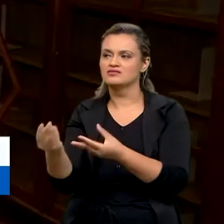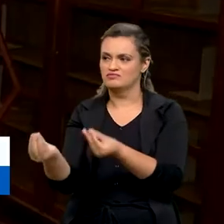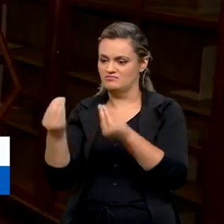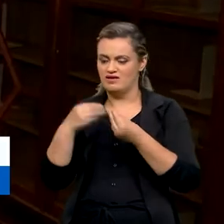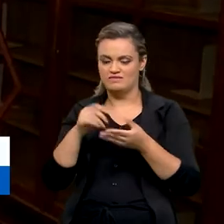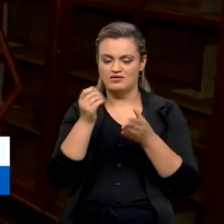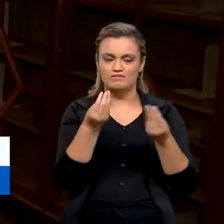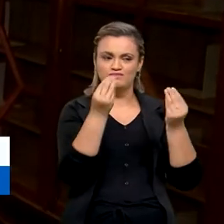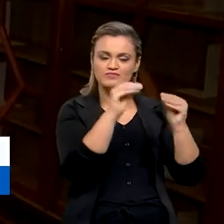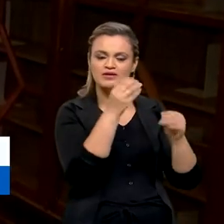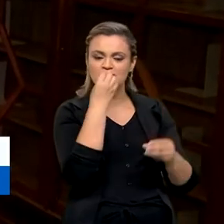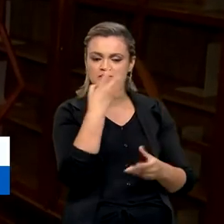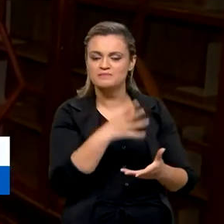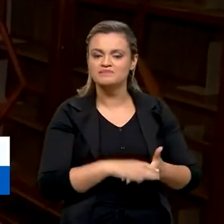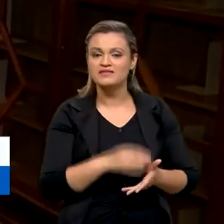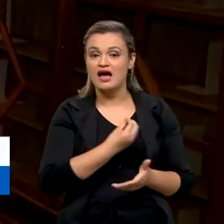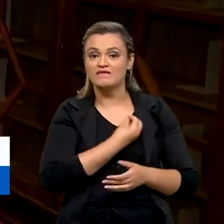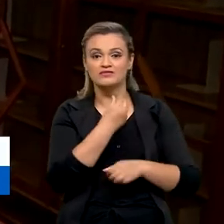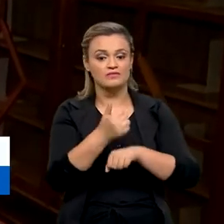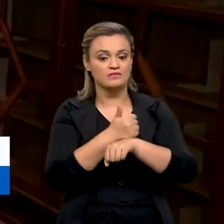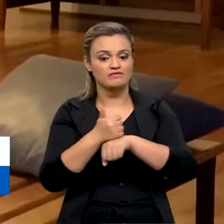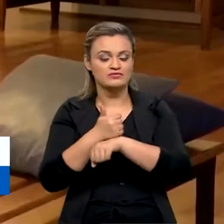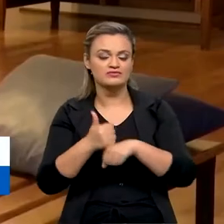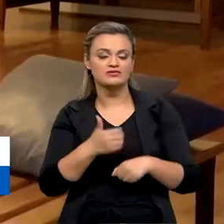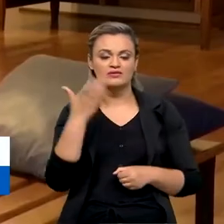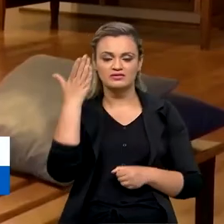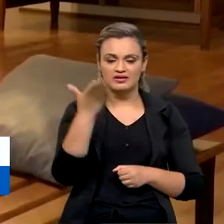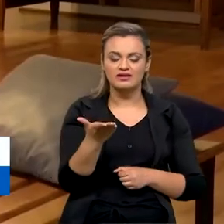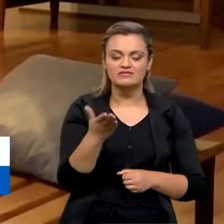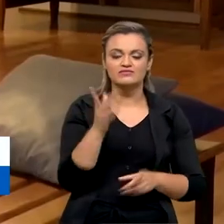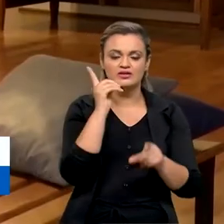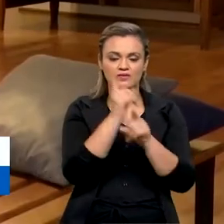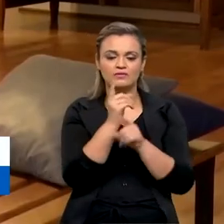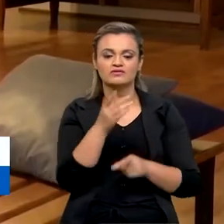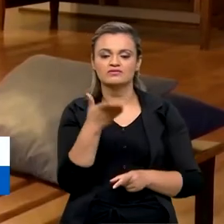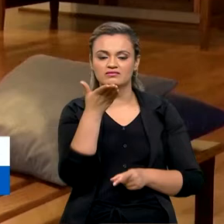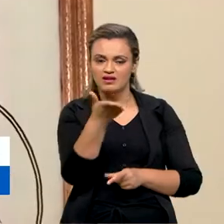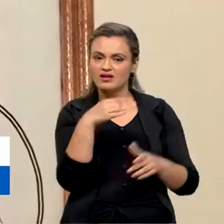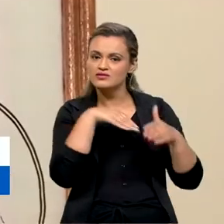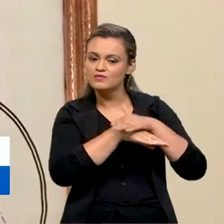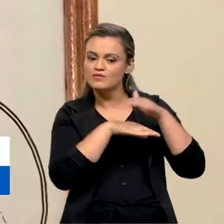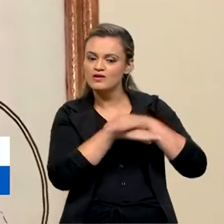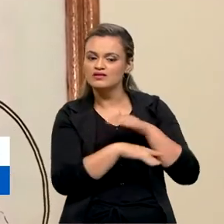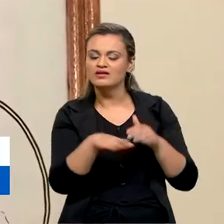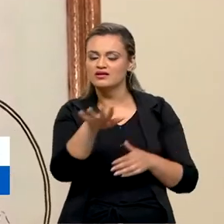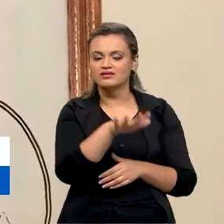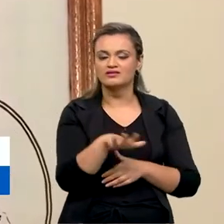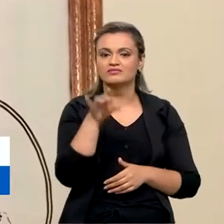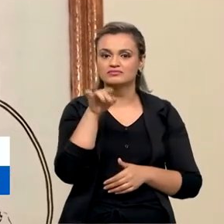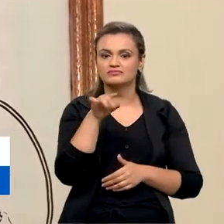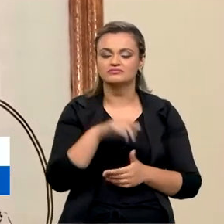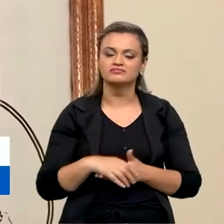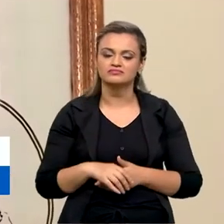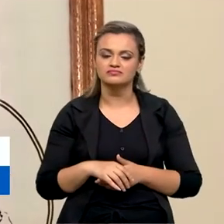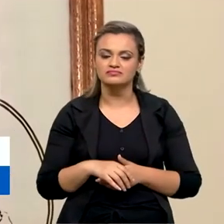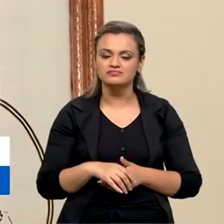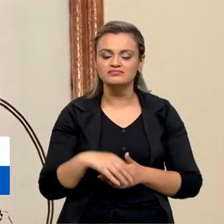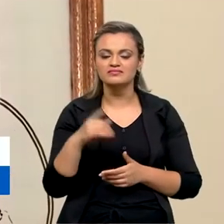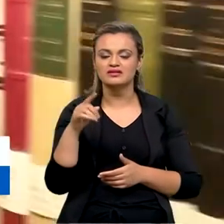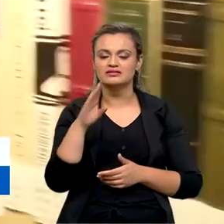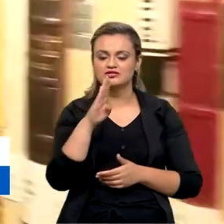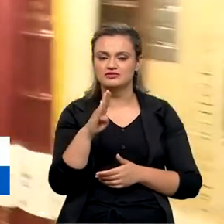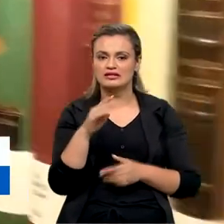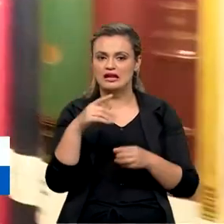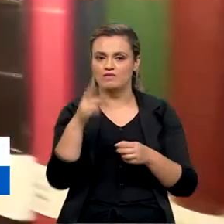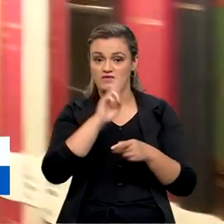publicações. Parte da história da vida profissional de José Olímpio está reunida em um acervo especial no Claretiano Centro Universitário de